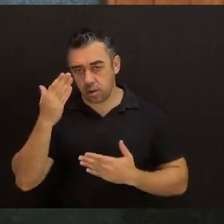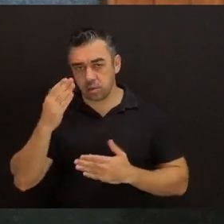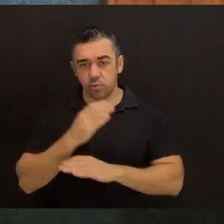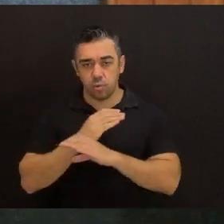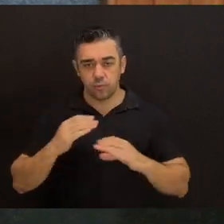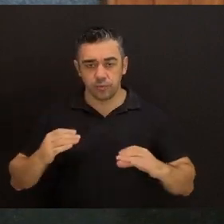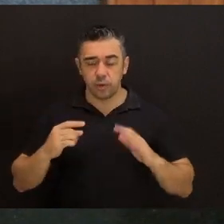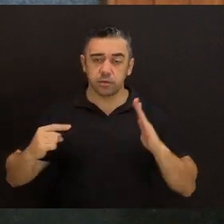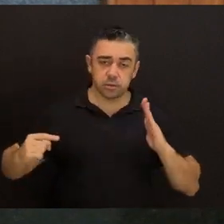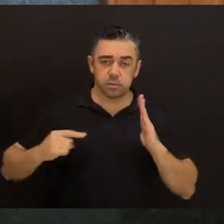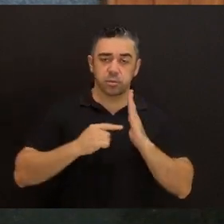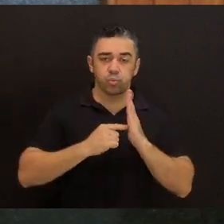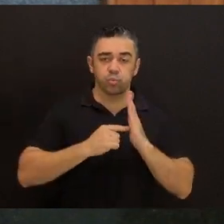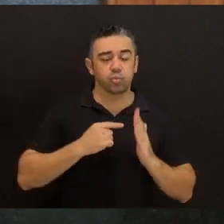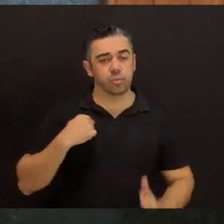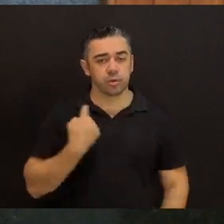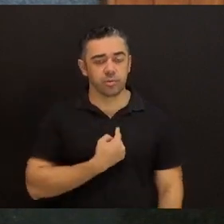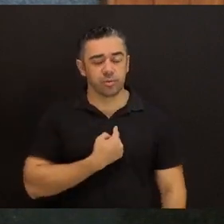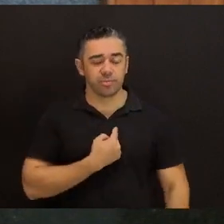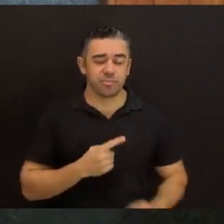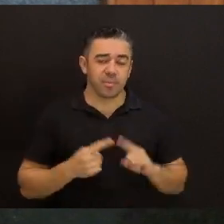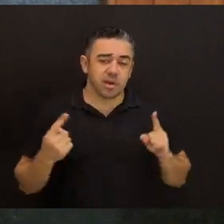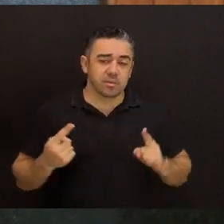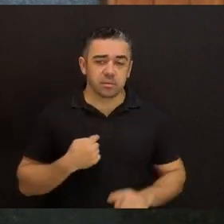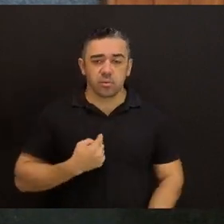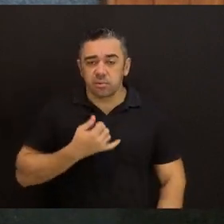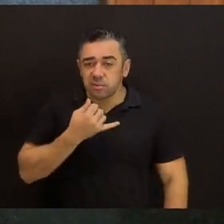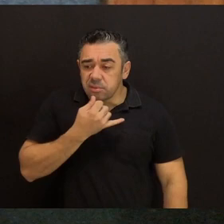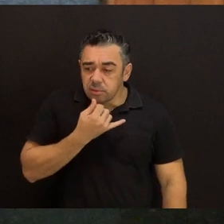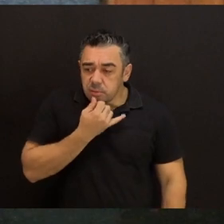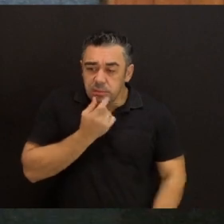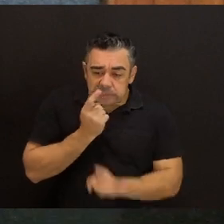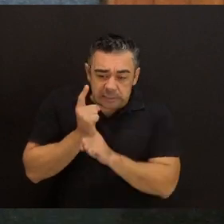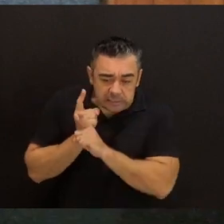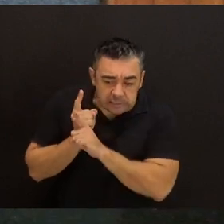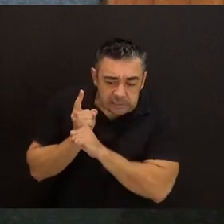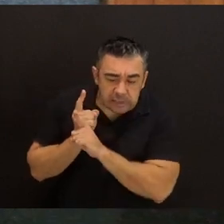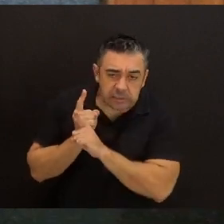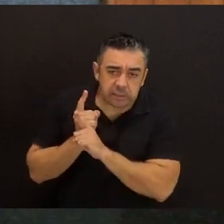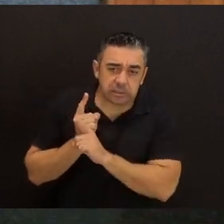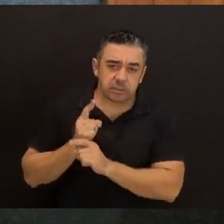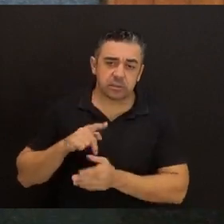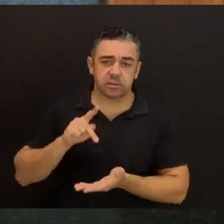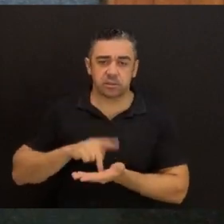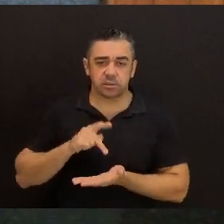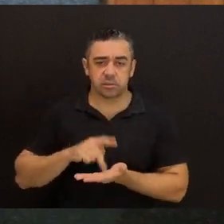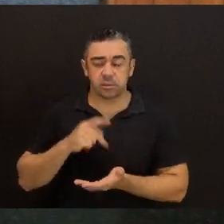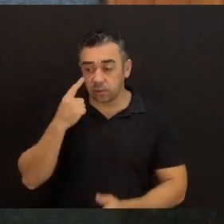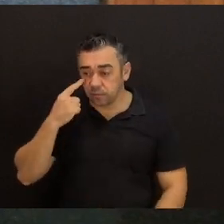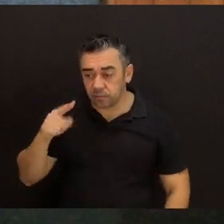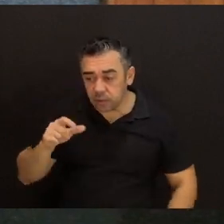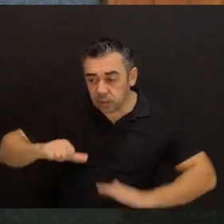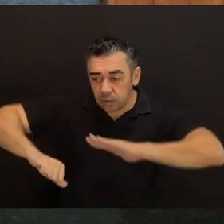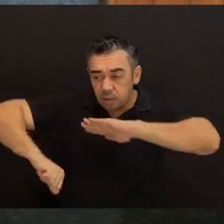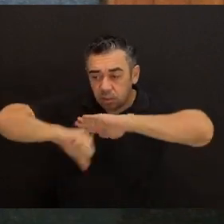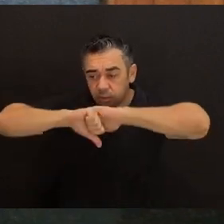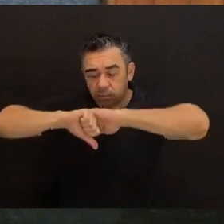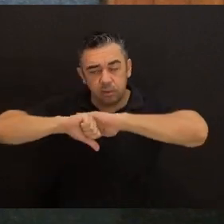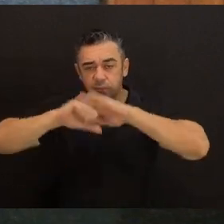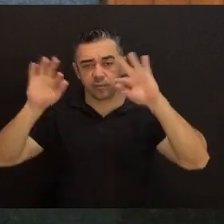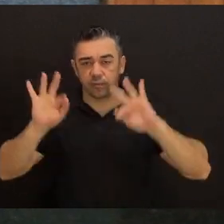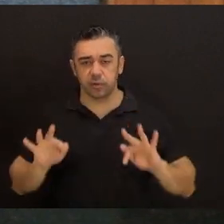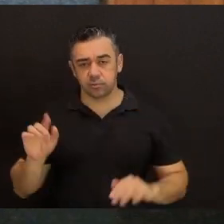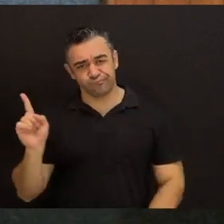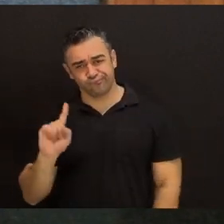fez a denúncia entristece a gente chega lá e constatar que é uma verdade porque ninguém fica feliz de ver um crime mas é a minha função